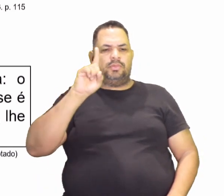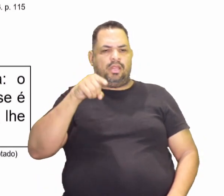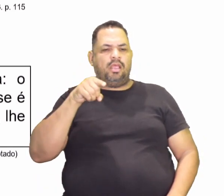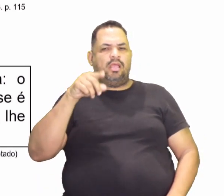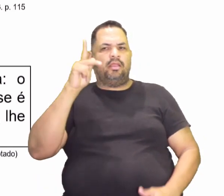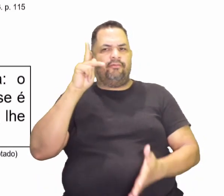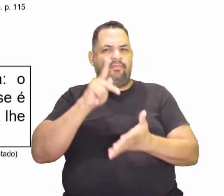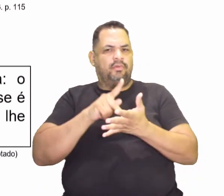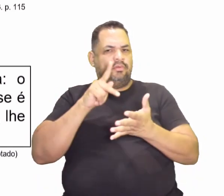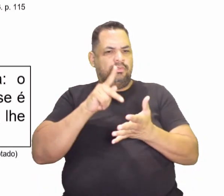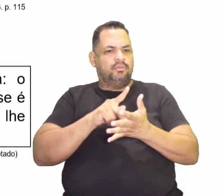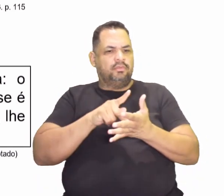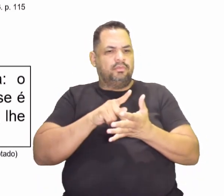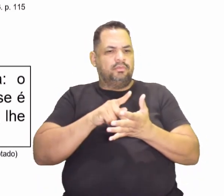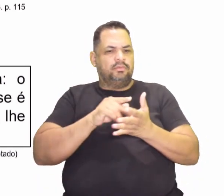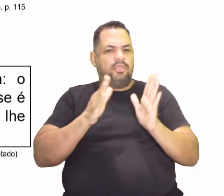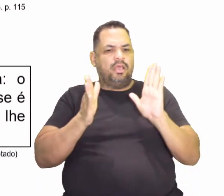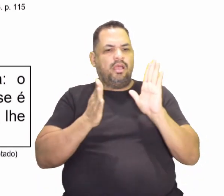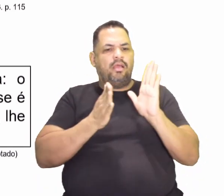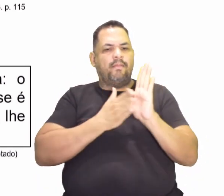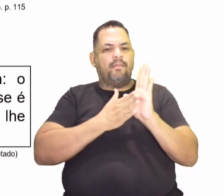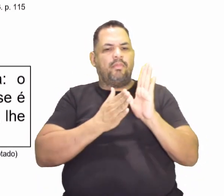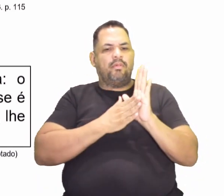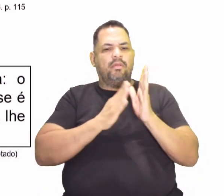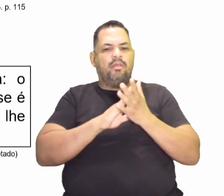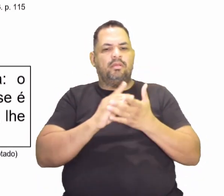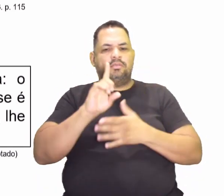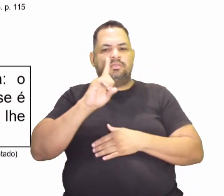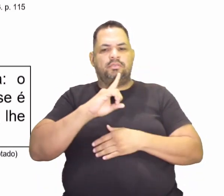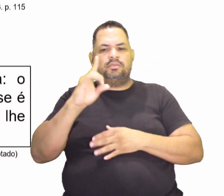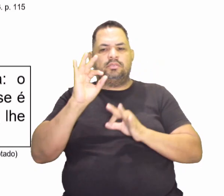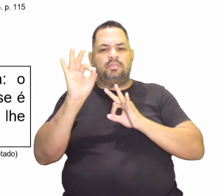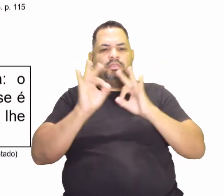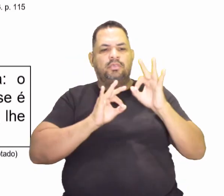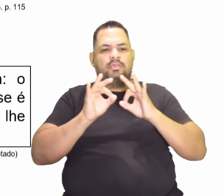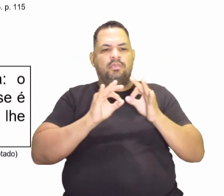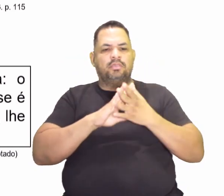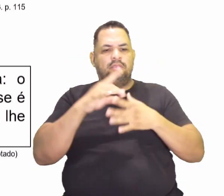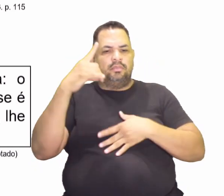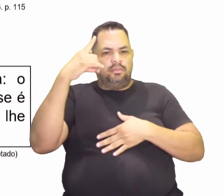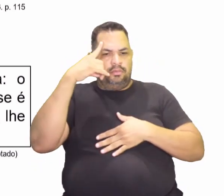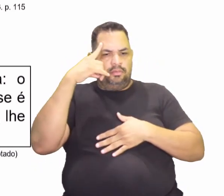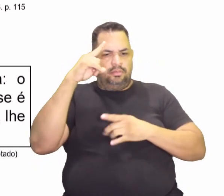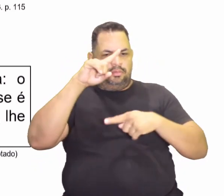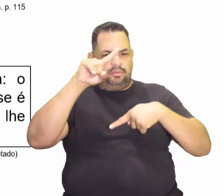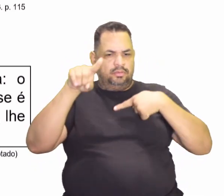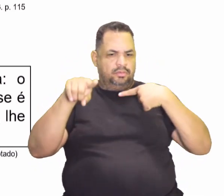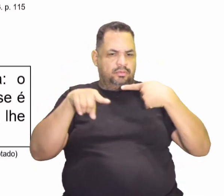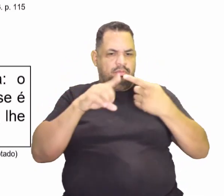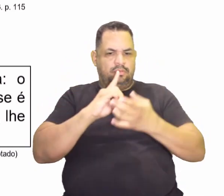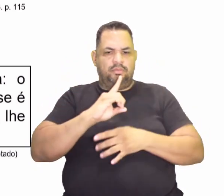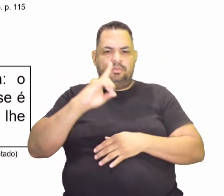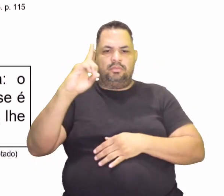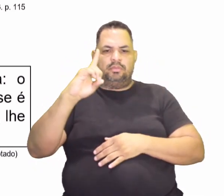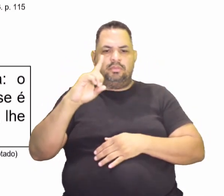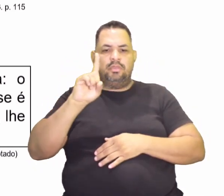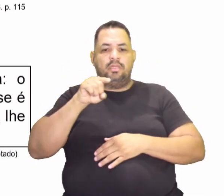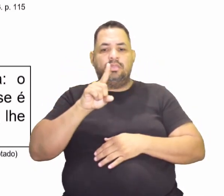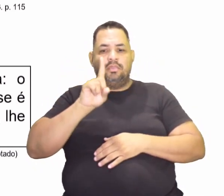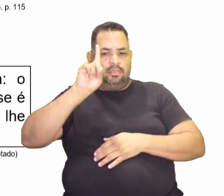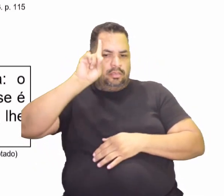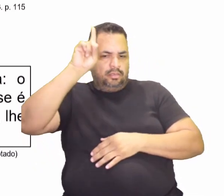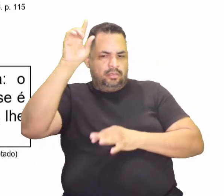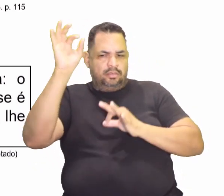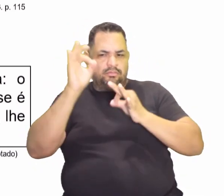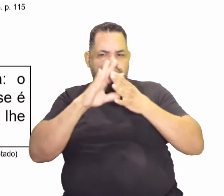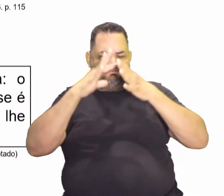fato? Uma das provas da existência de Deus é assim formulada. O pensamento desse objeto, Deus, é a